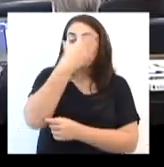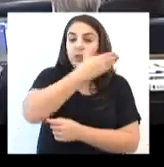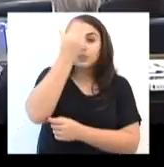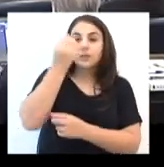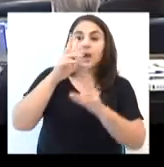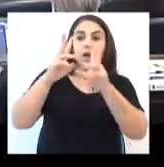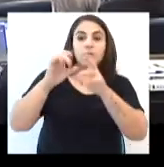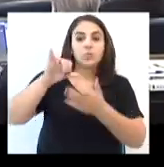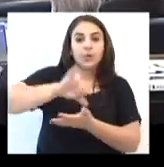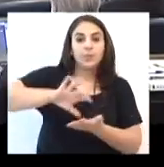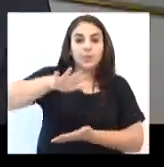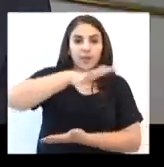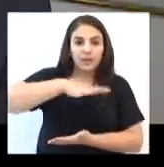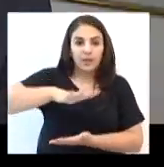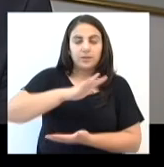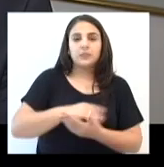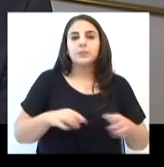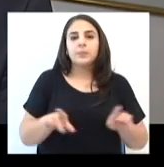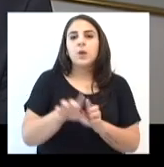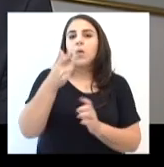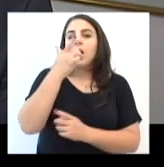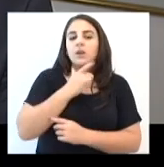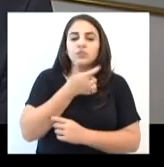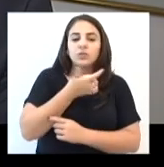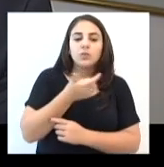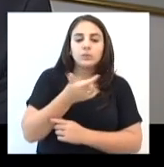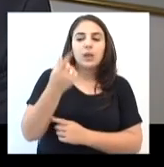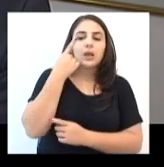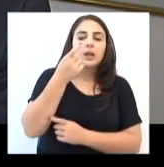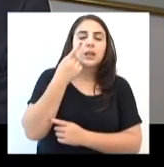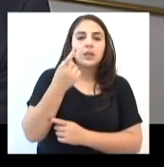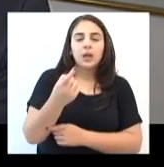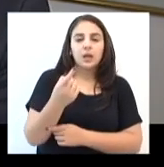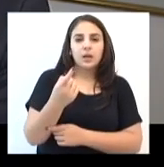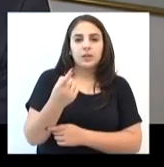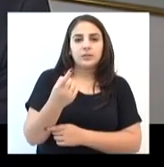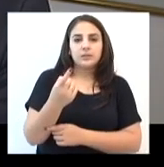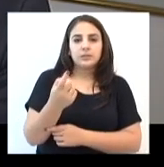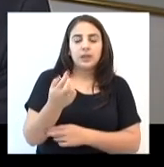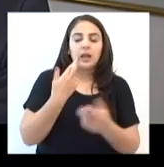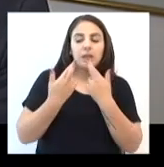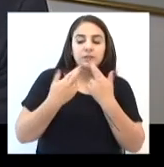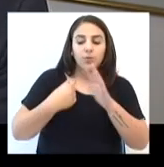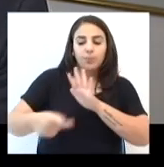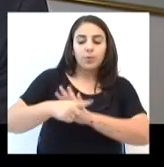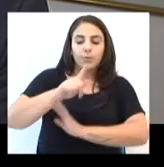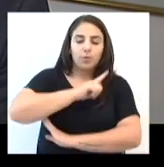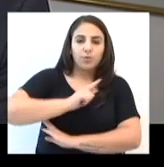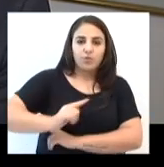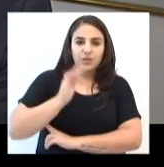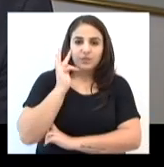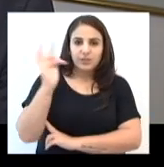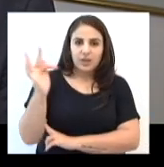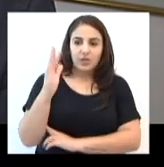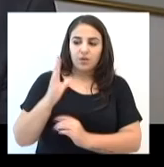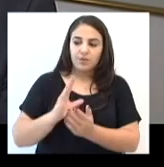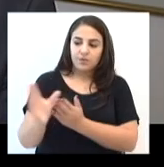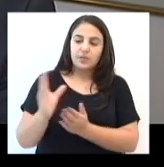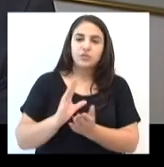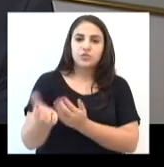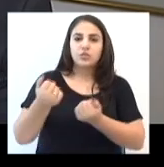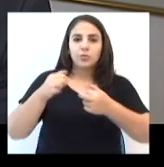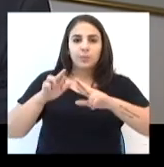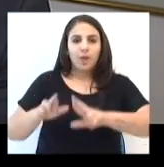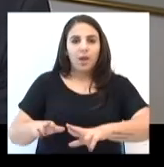questões ambientais. Eu acho que também não há nenhum interesse por parte do próprio governo federal em querer investir recursos numa área